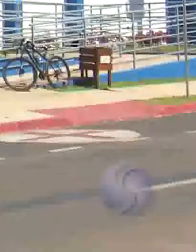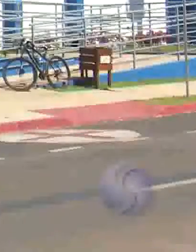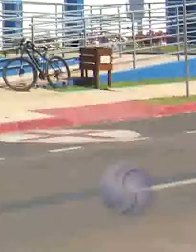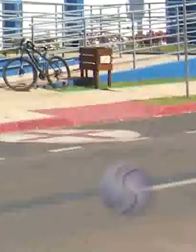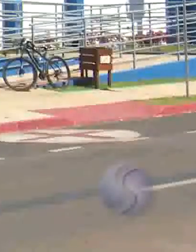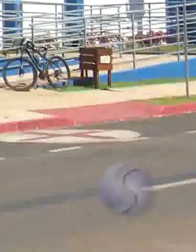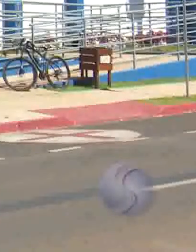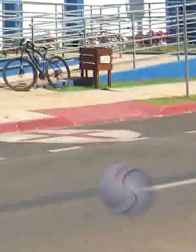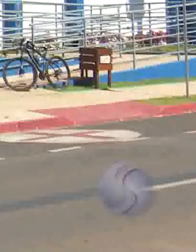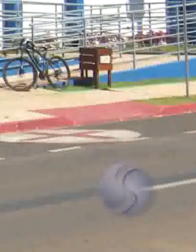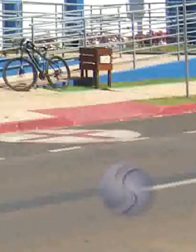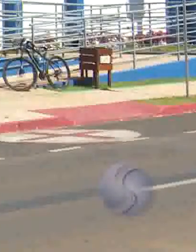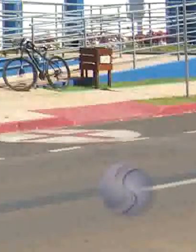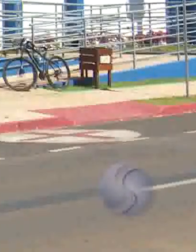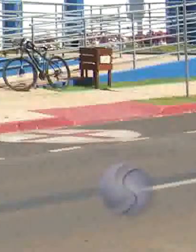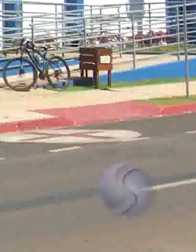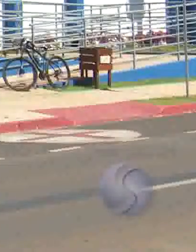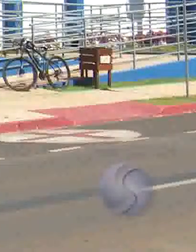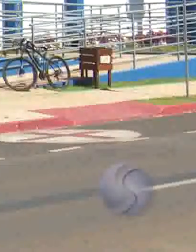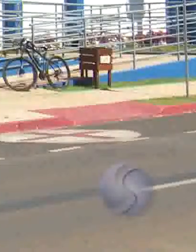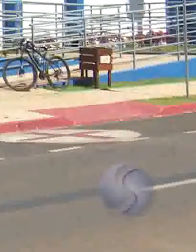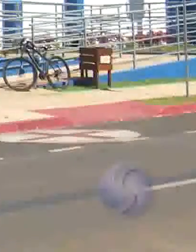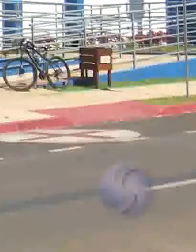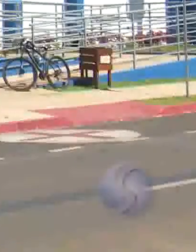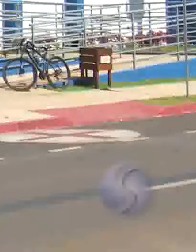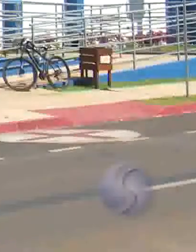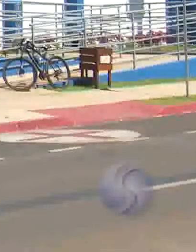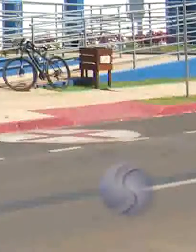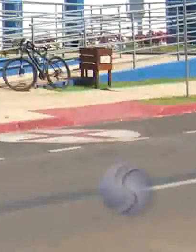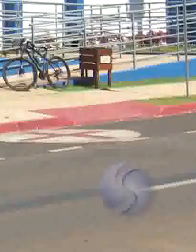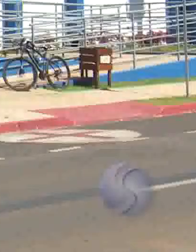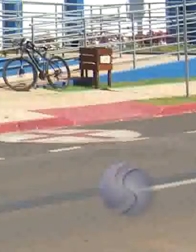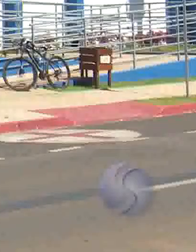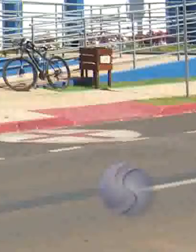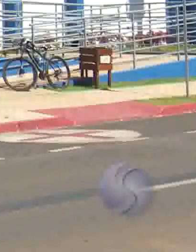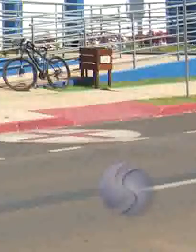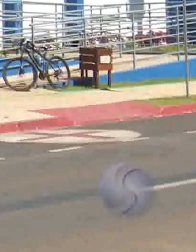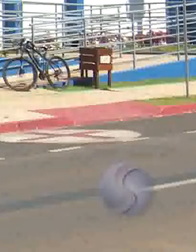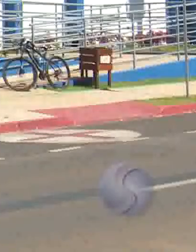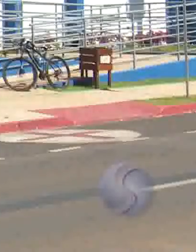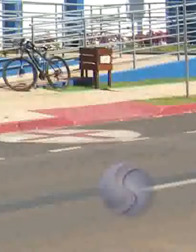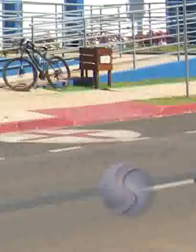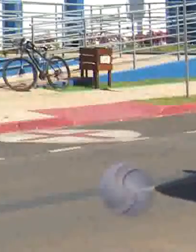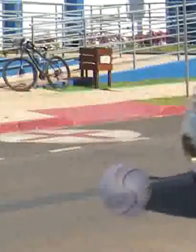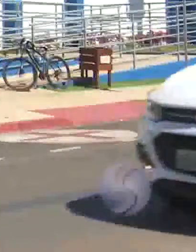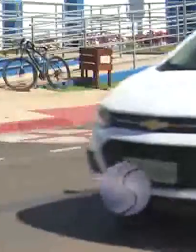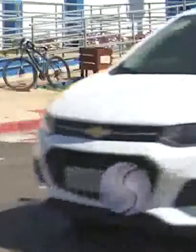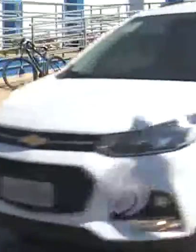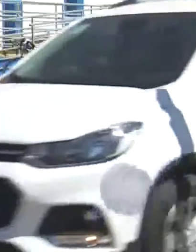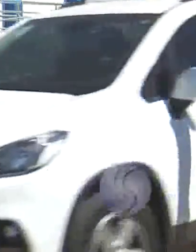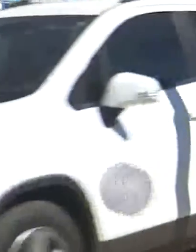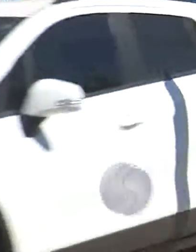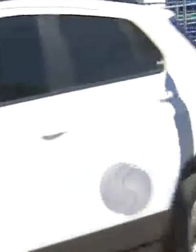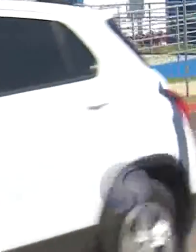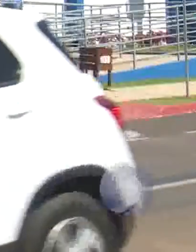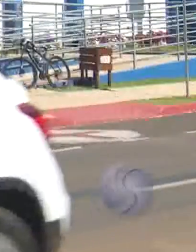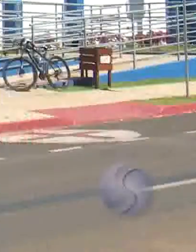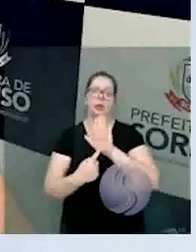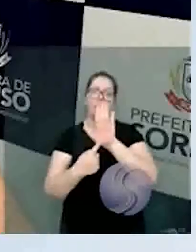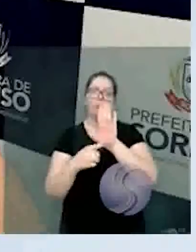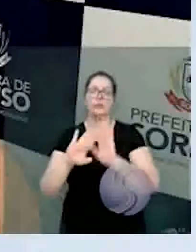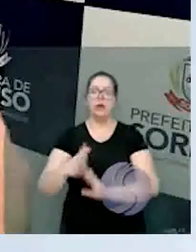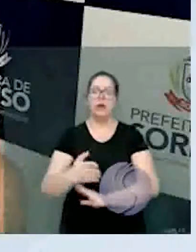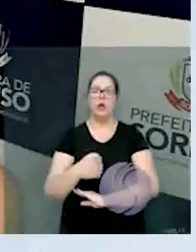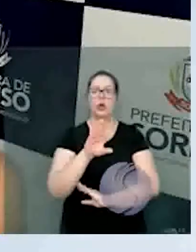Fábio Marchioro, durante a transmissão pelas redes sociais, falando dos casos do coronavírus aqui no município e também os casos no